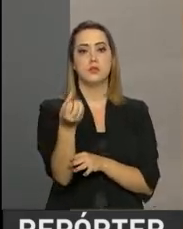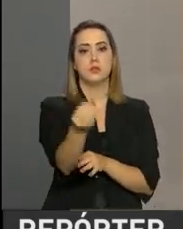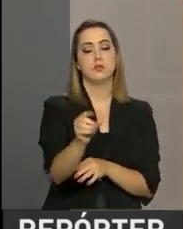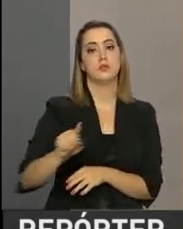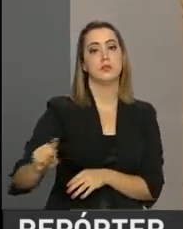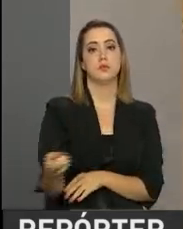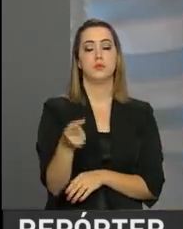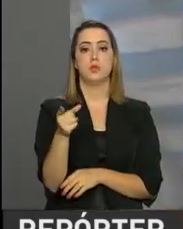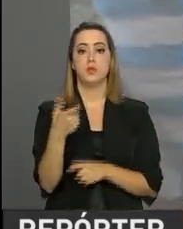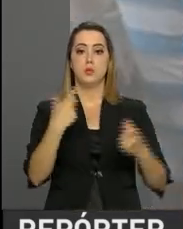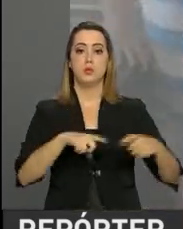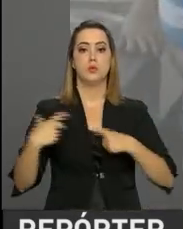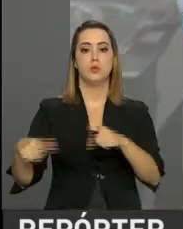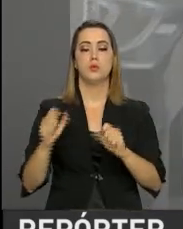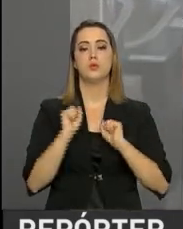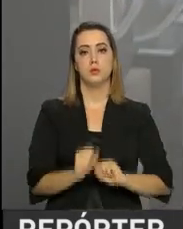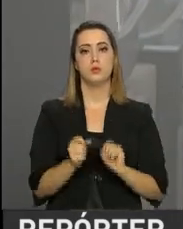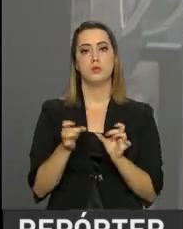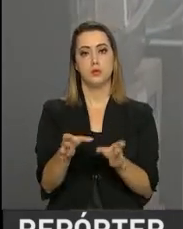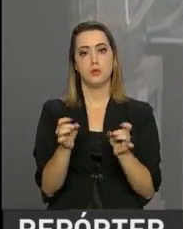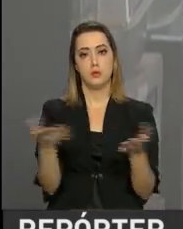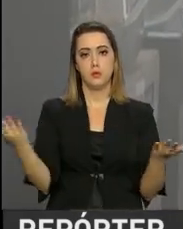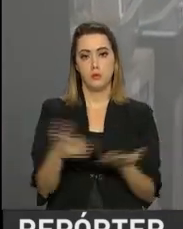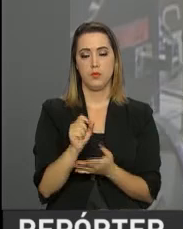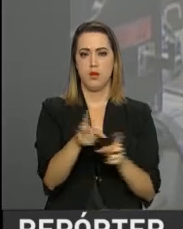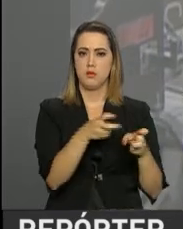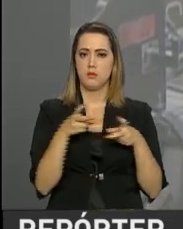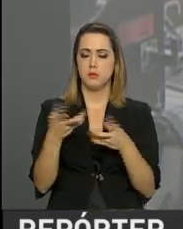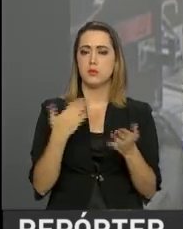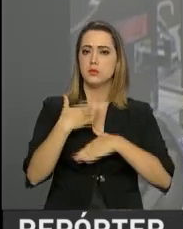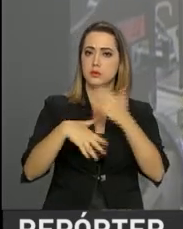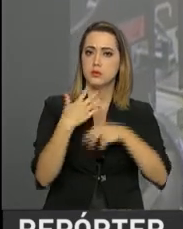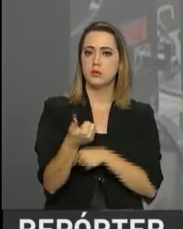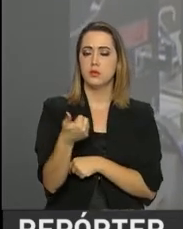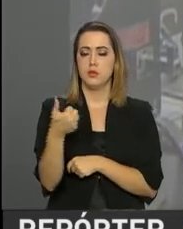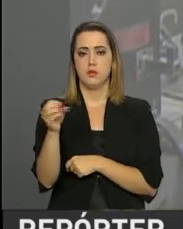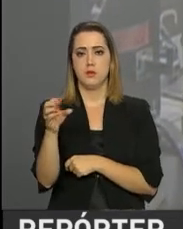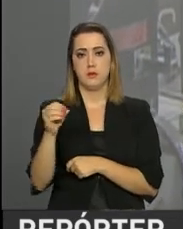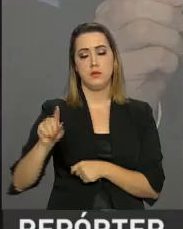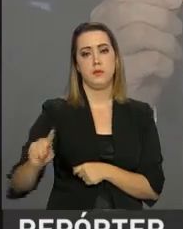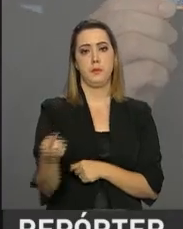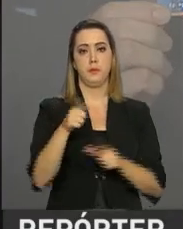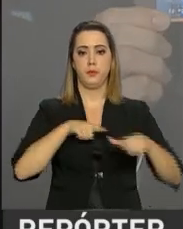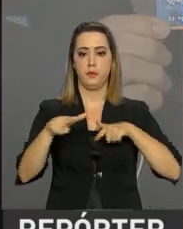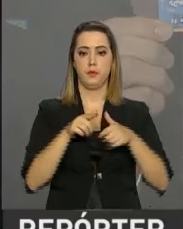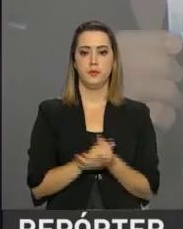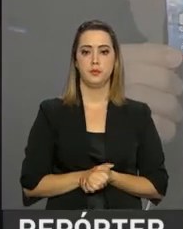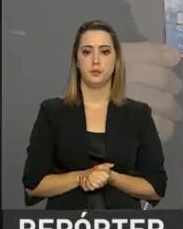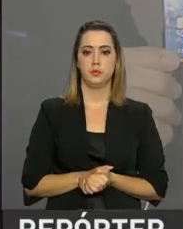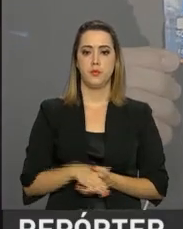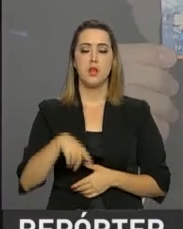lojas que estão credenciadas para vender com o cartão a expectativa do setor é gerar 100 mil empregos diretos a lata de tinta